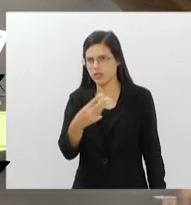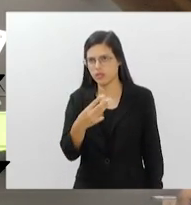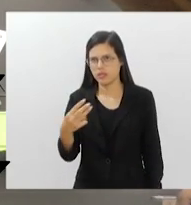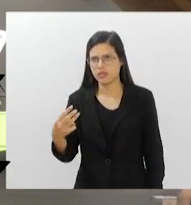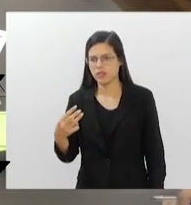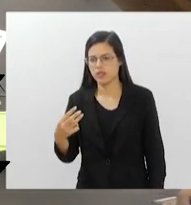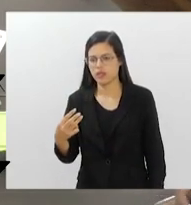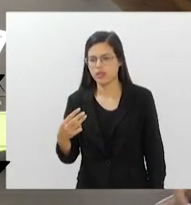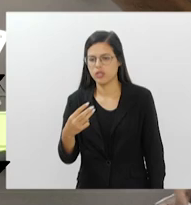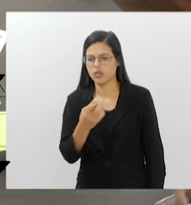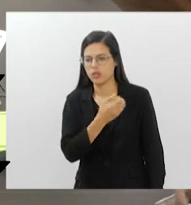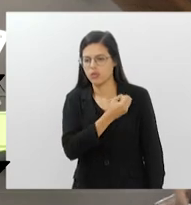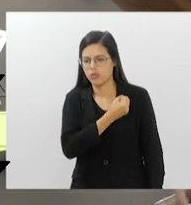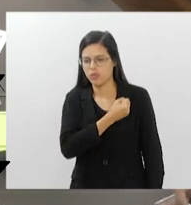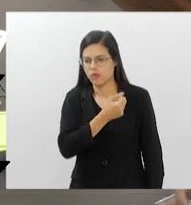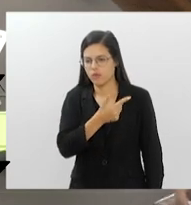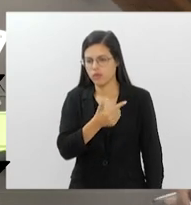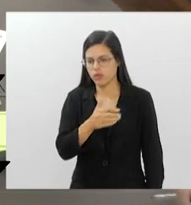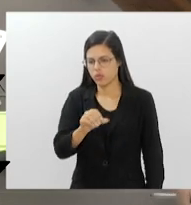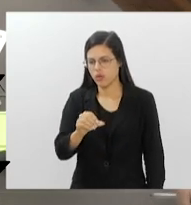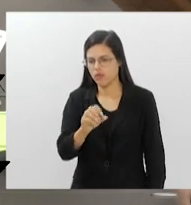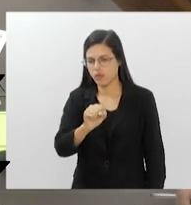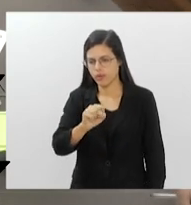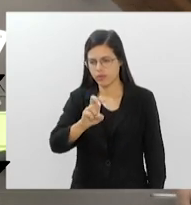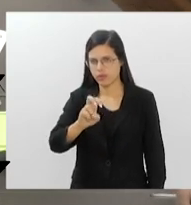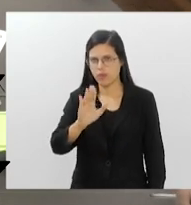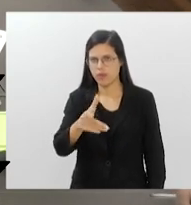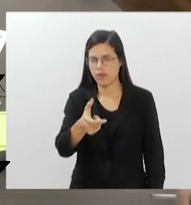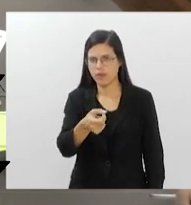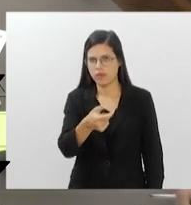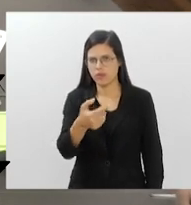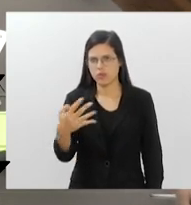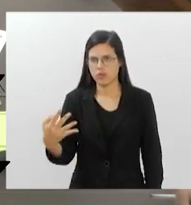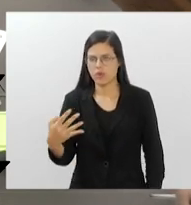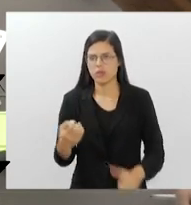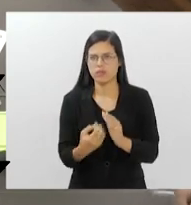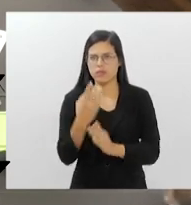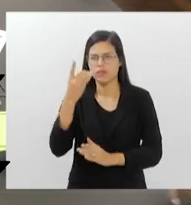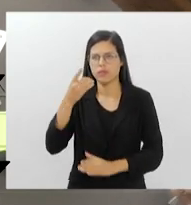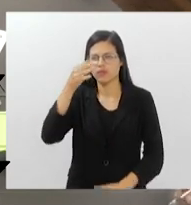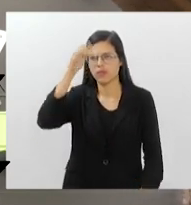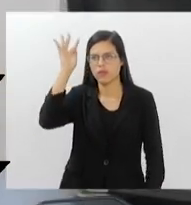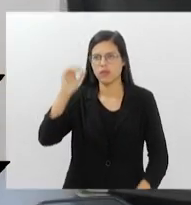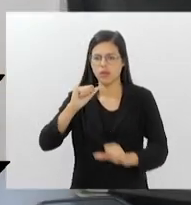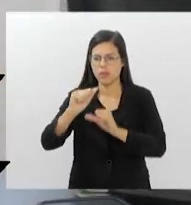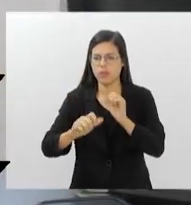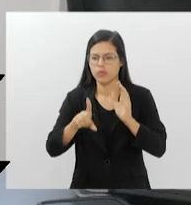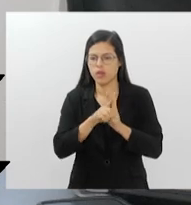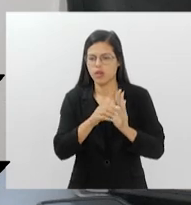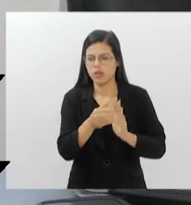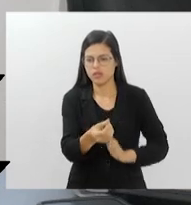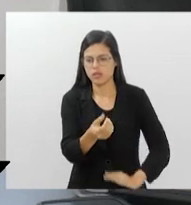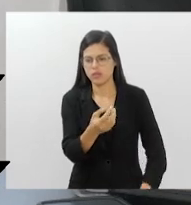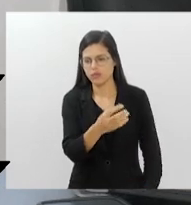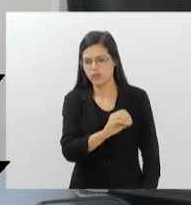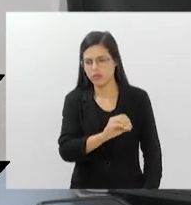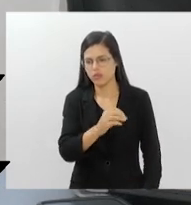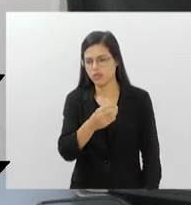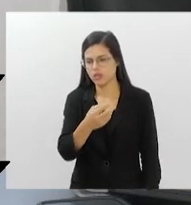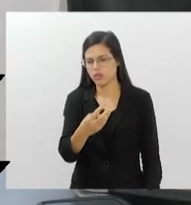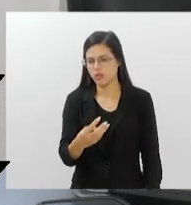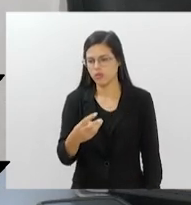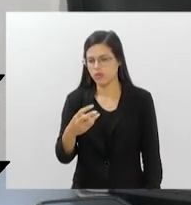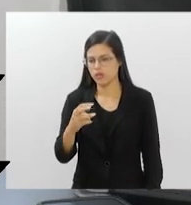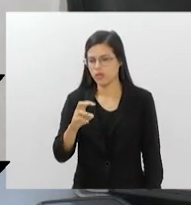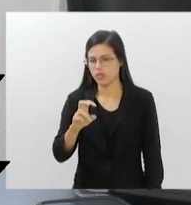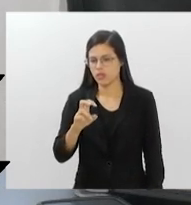anuncia o projeto de lei 2985 de 24 de autoria do deputado Fred Pacheco que altera a lei 5645 de 2010